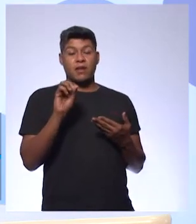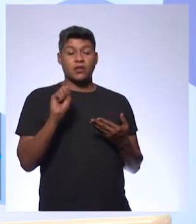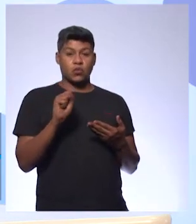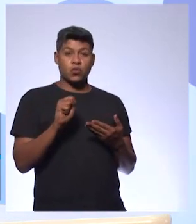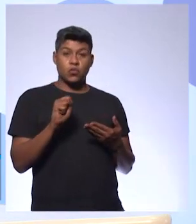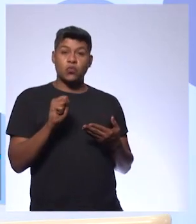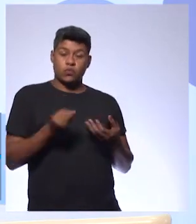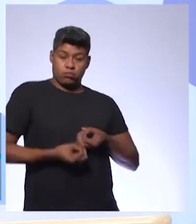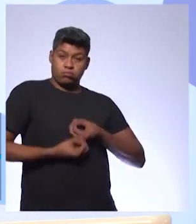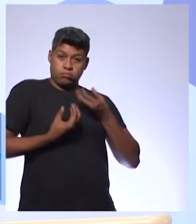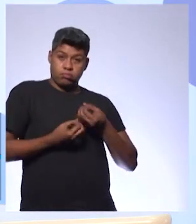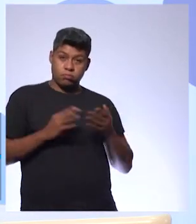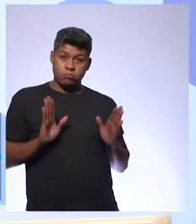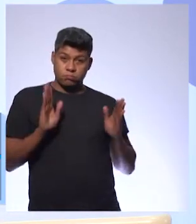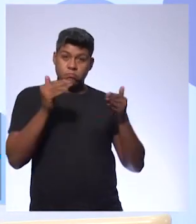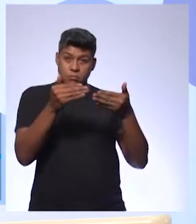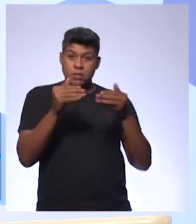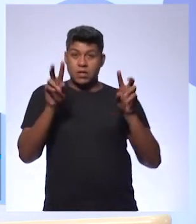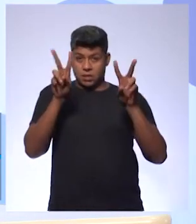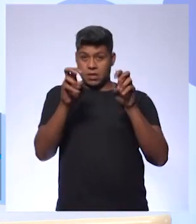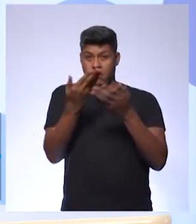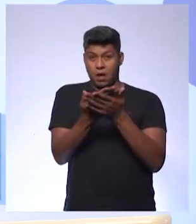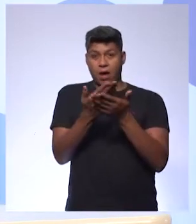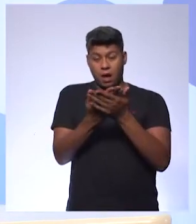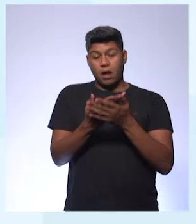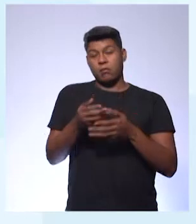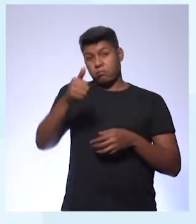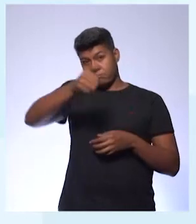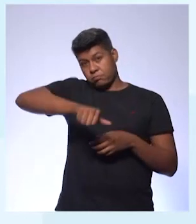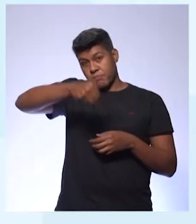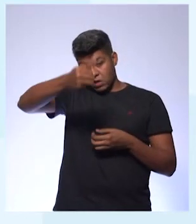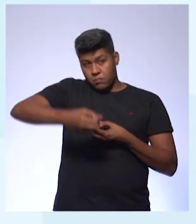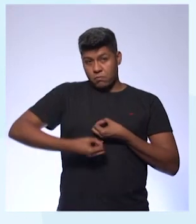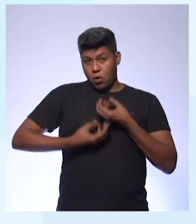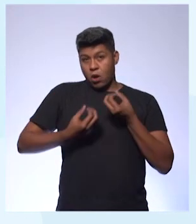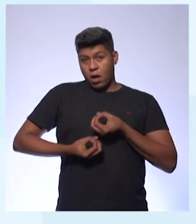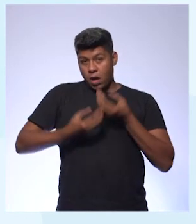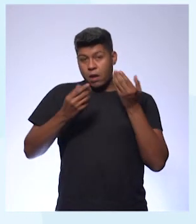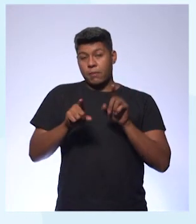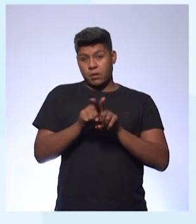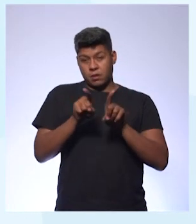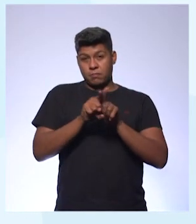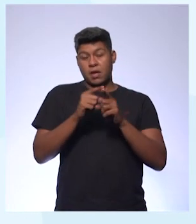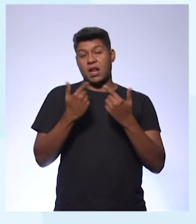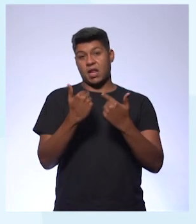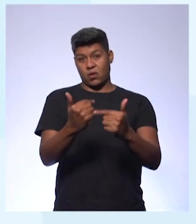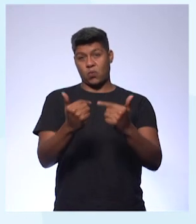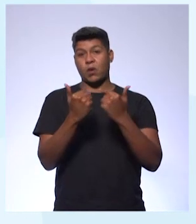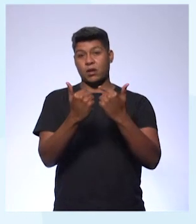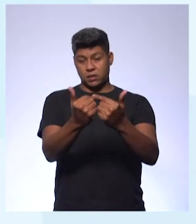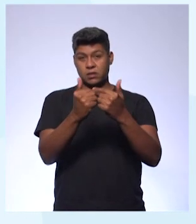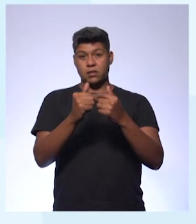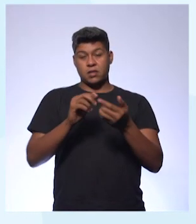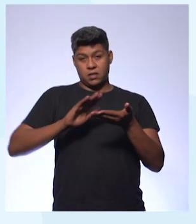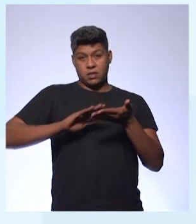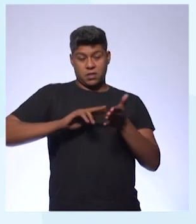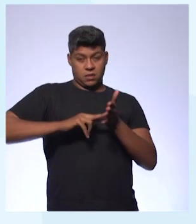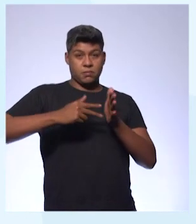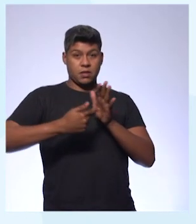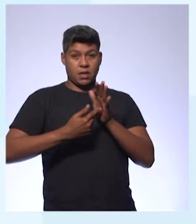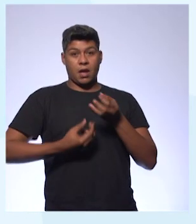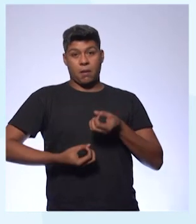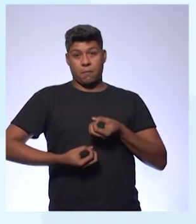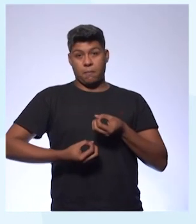foco. Vamos ao tema da aula: análise de poemas e figuras de linguagem. Habilidade interpretar em